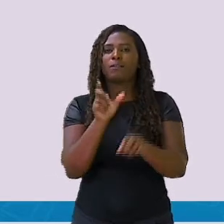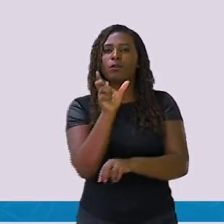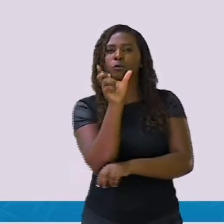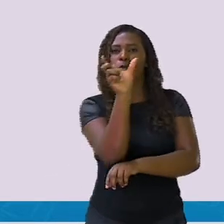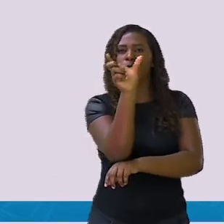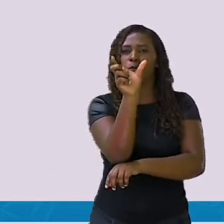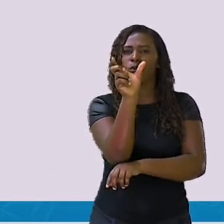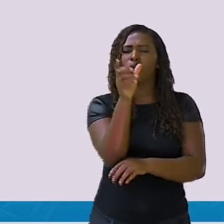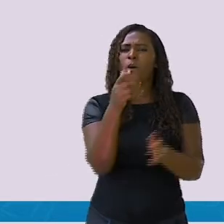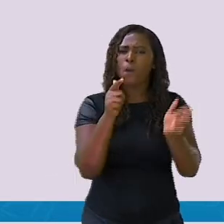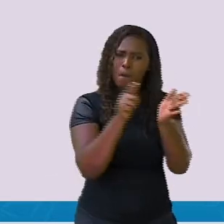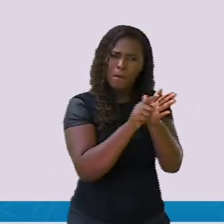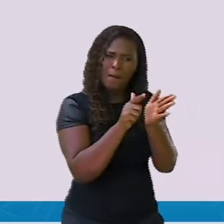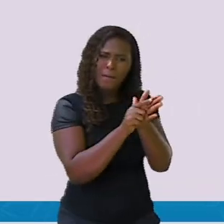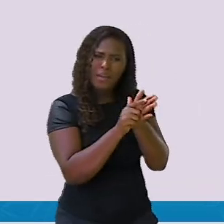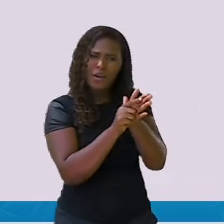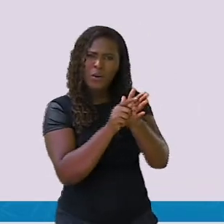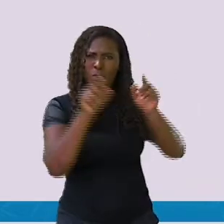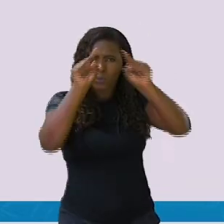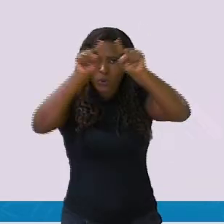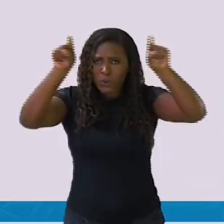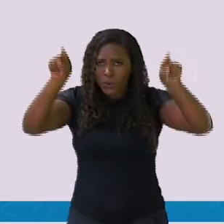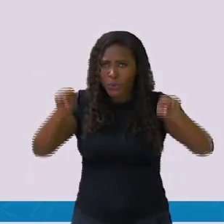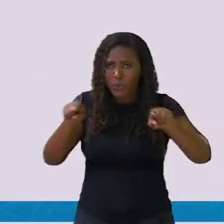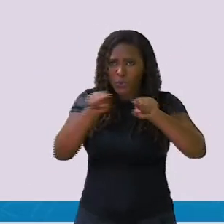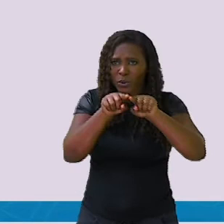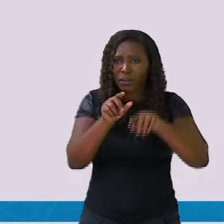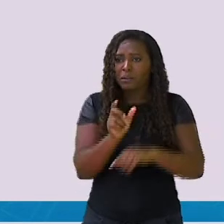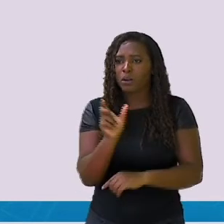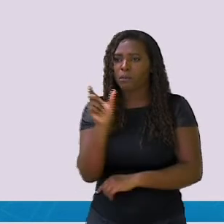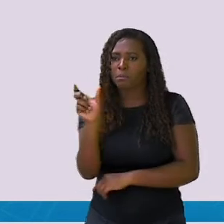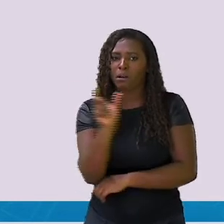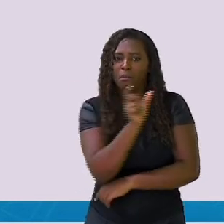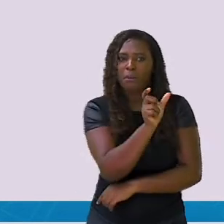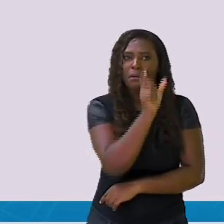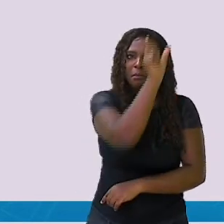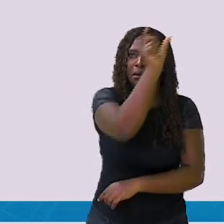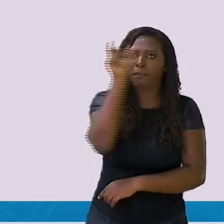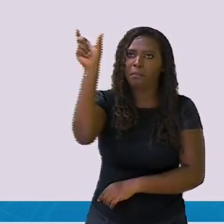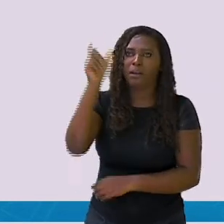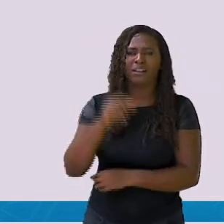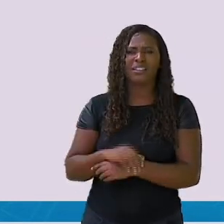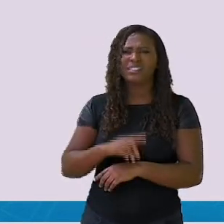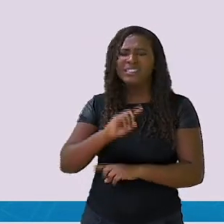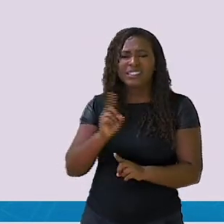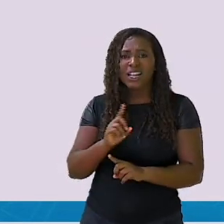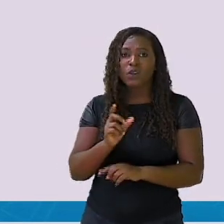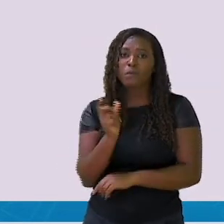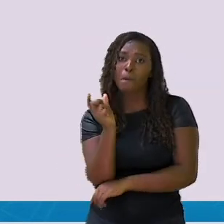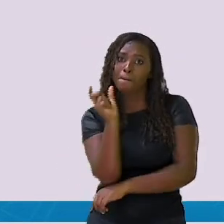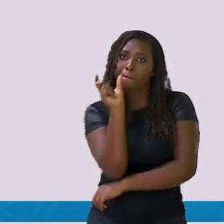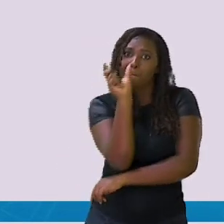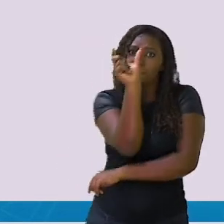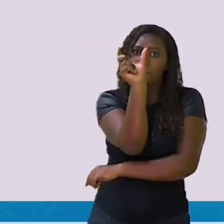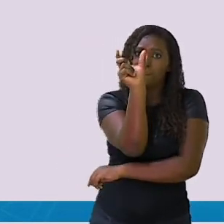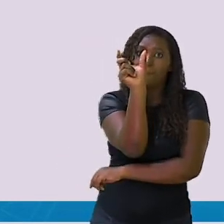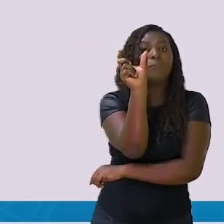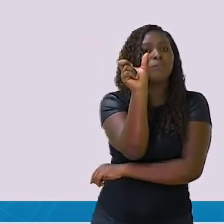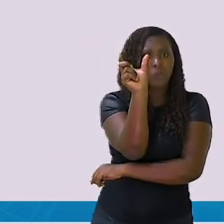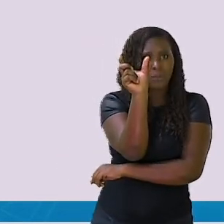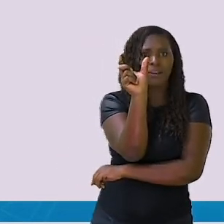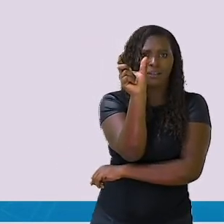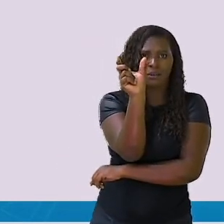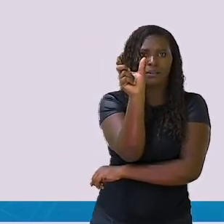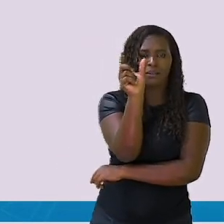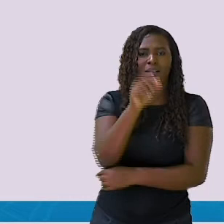no meio, no centro. Dica, faça algum desenho ou símbolo ou gráfico bem marcante, faça ali alguma